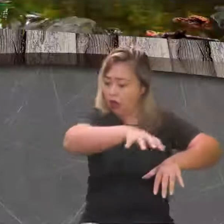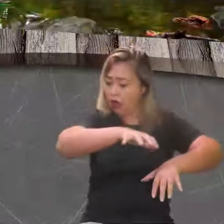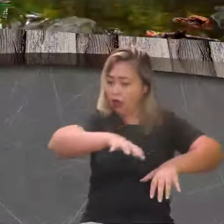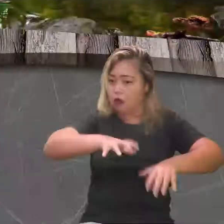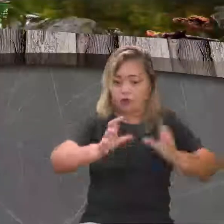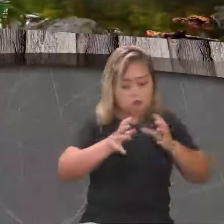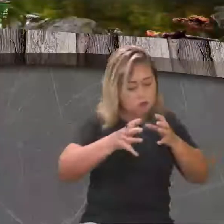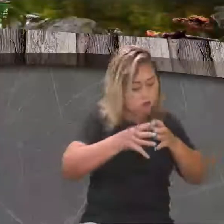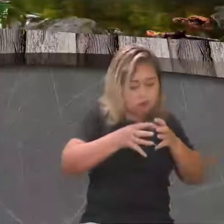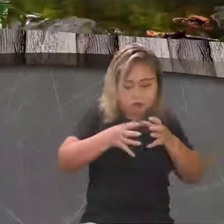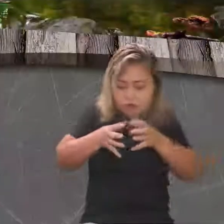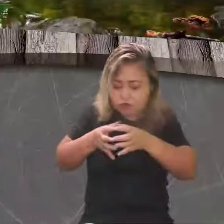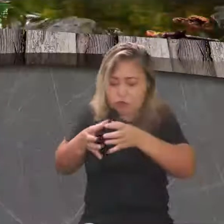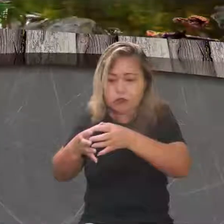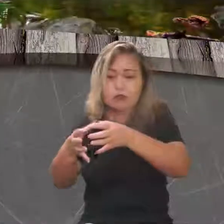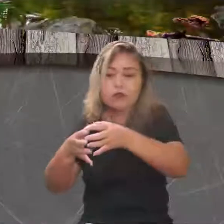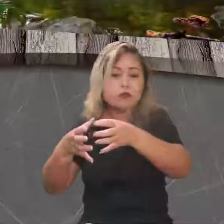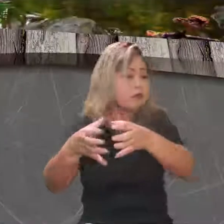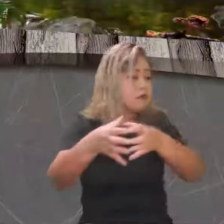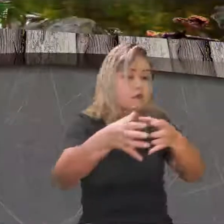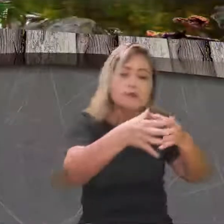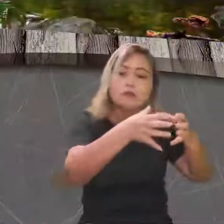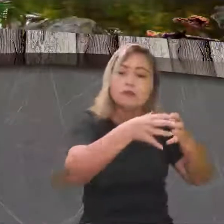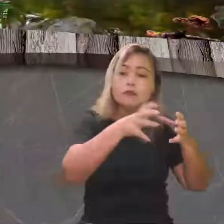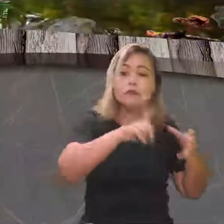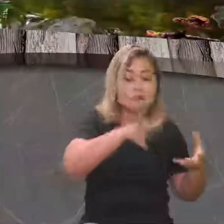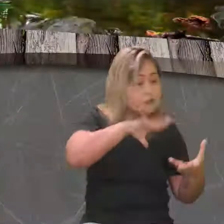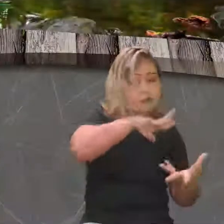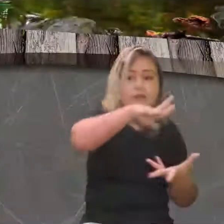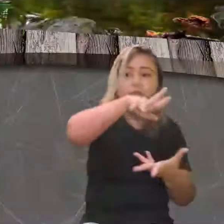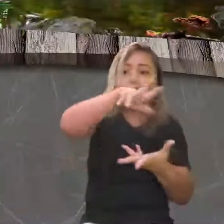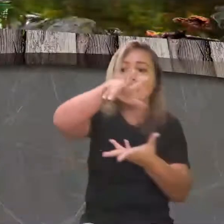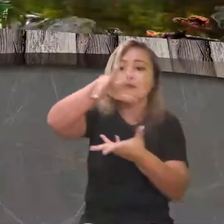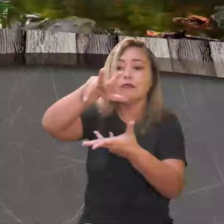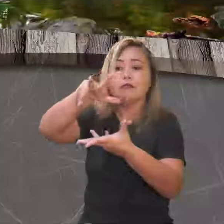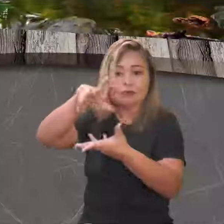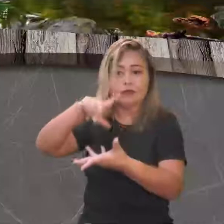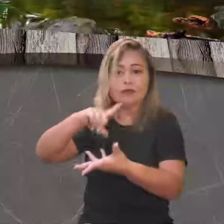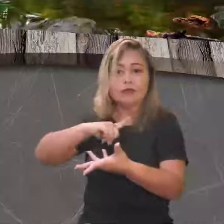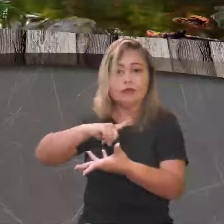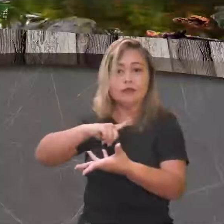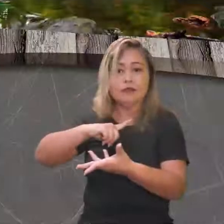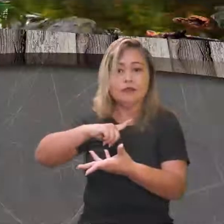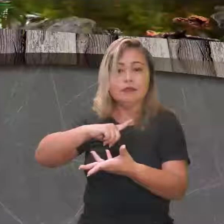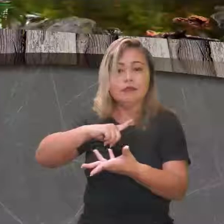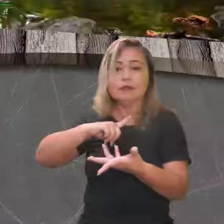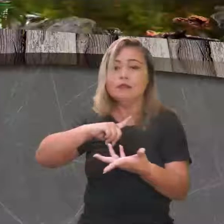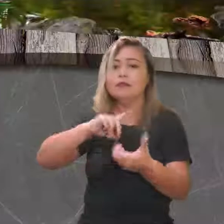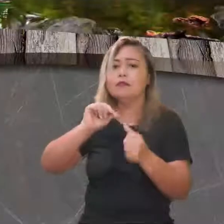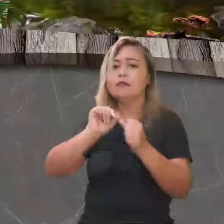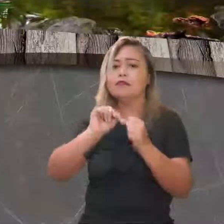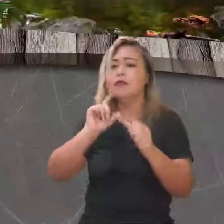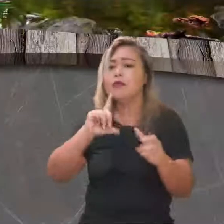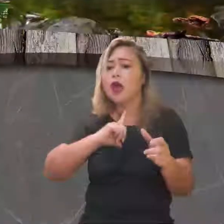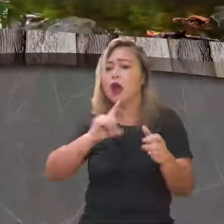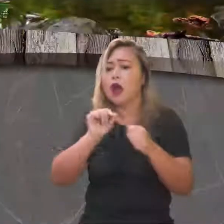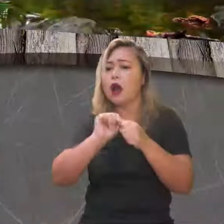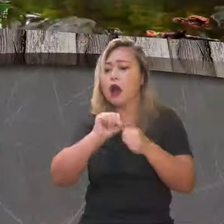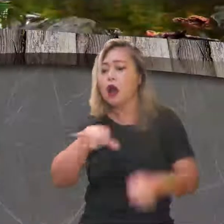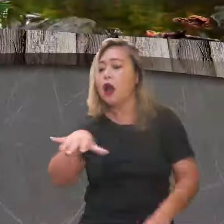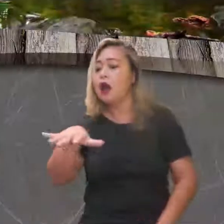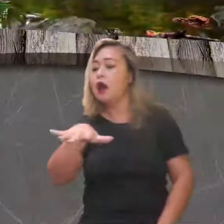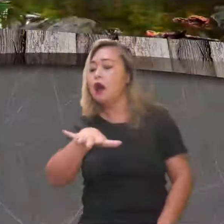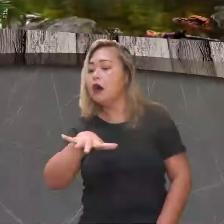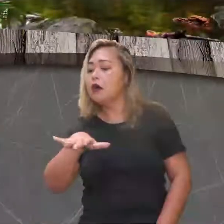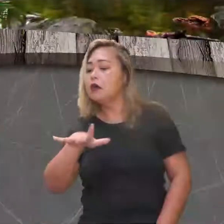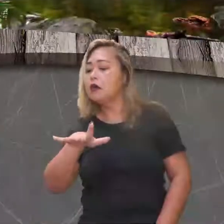esses ecossistemas, espalhados por todo o planeta, né? Teve que haver tipo um reconhecimento de área, não